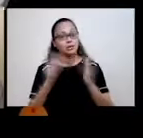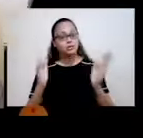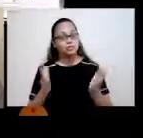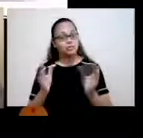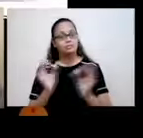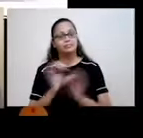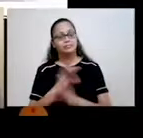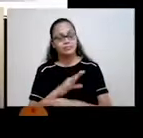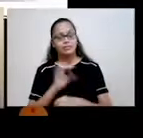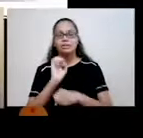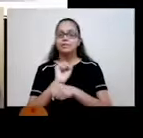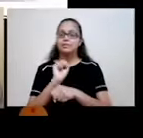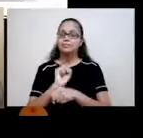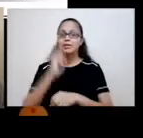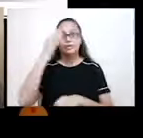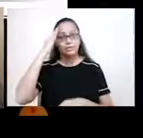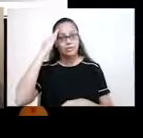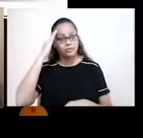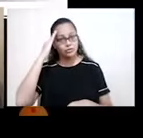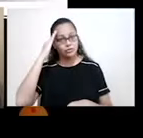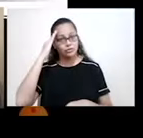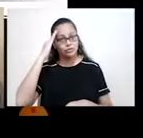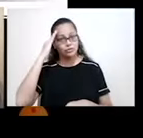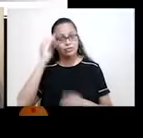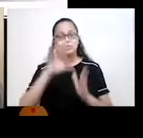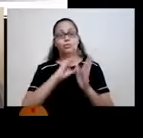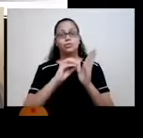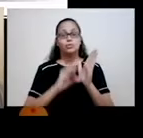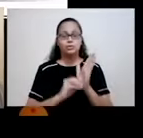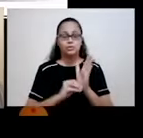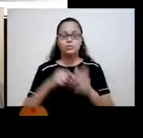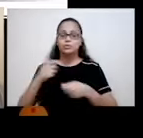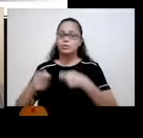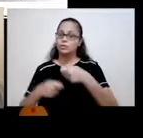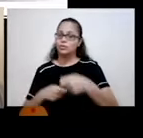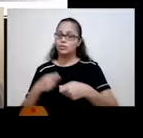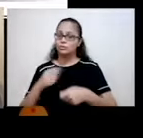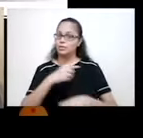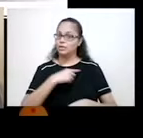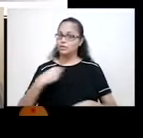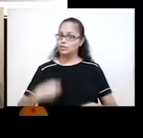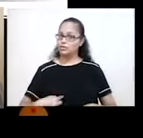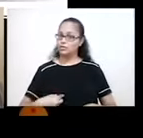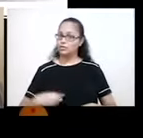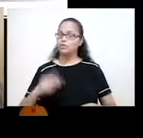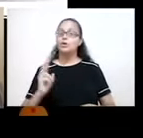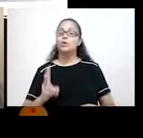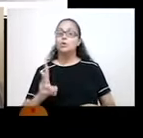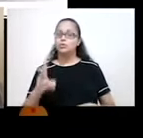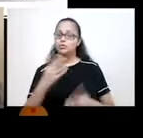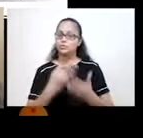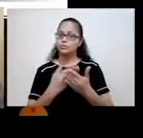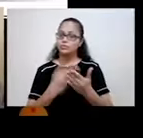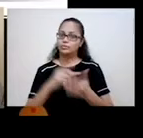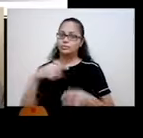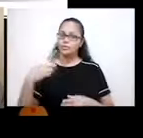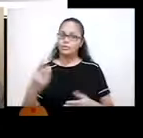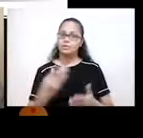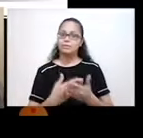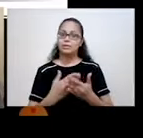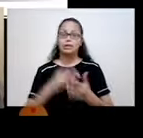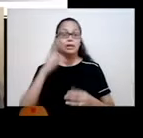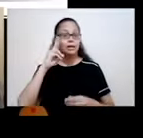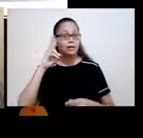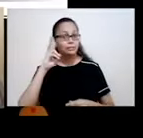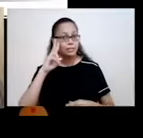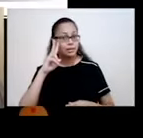essa. Eu espero que vocês tenham compreendido aí esse conteúdo a respeito aí da economia chinesa. A gente continua os estudos na próxima aula. Lembrando